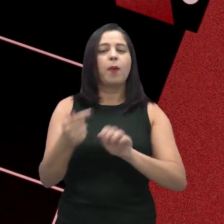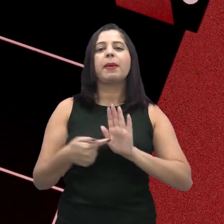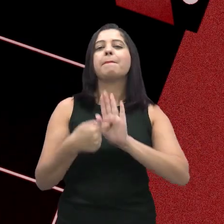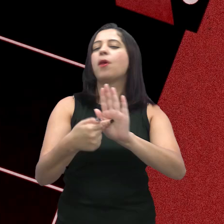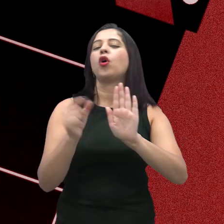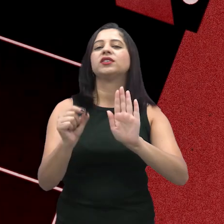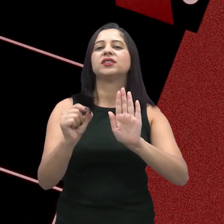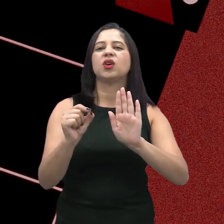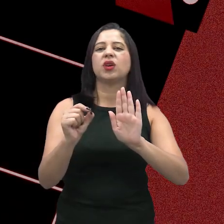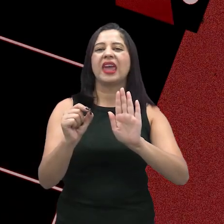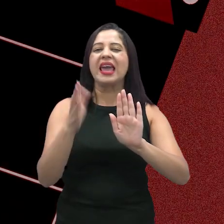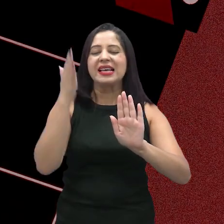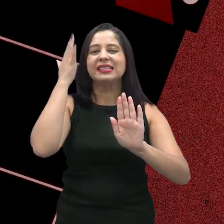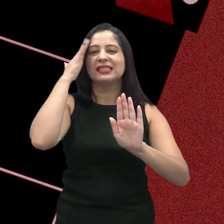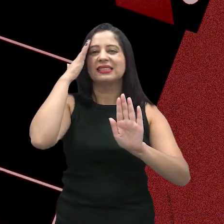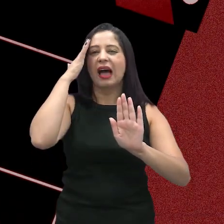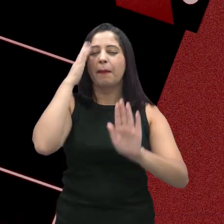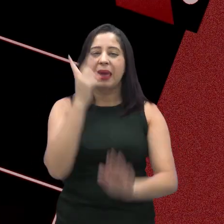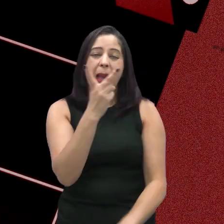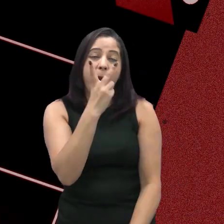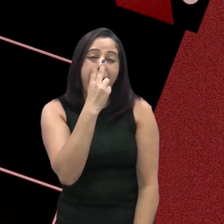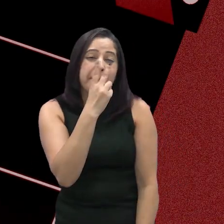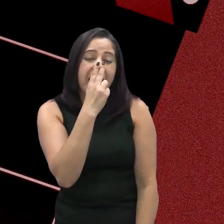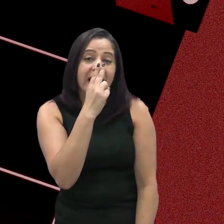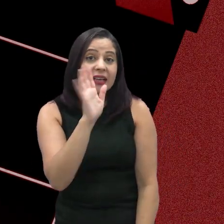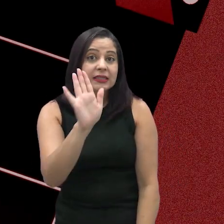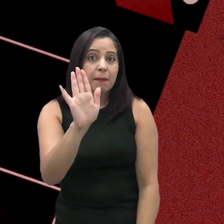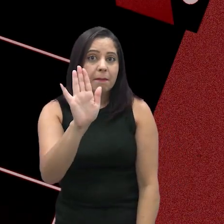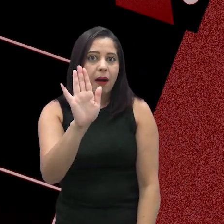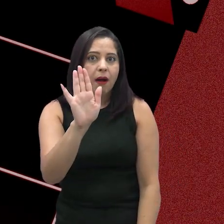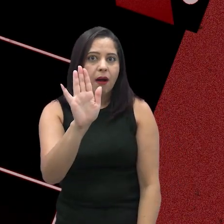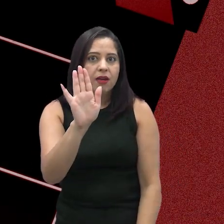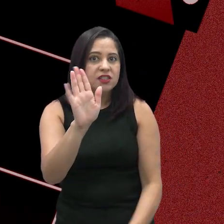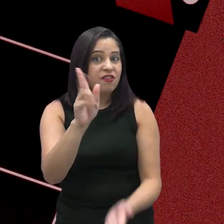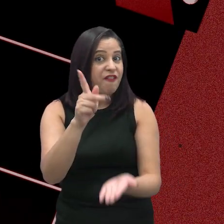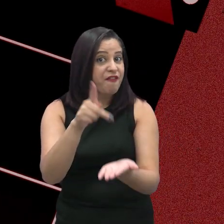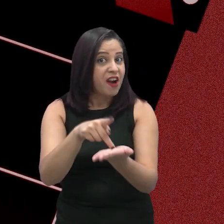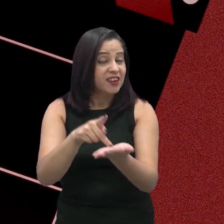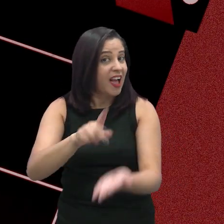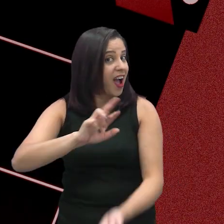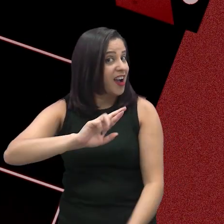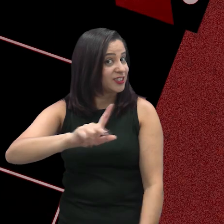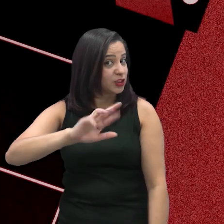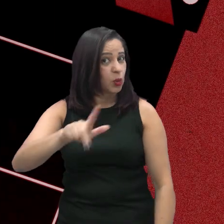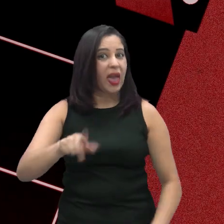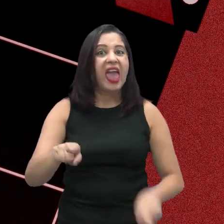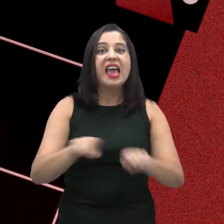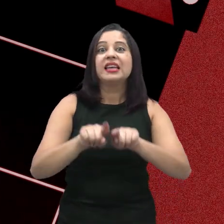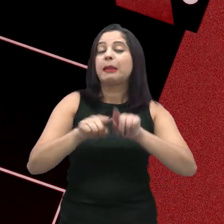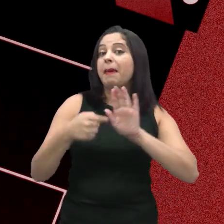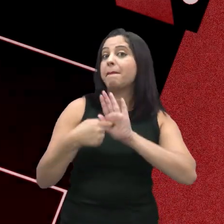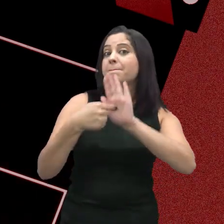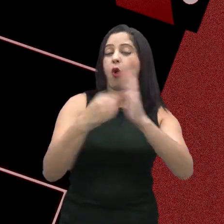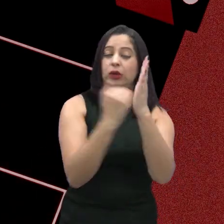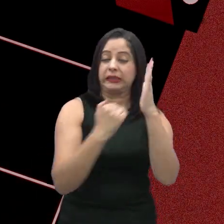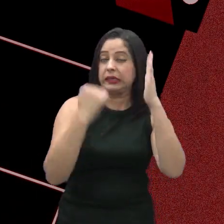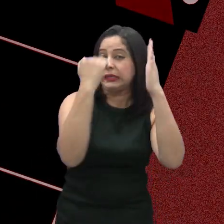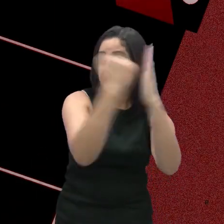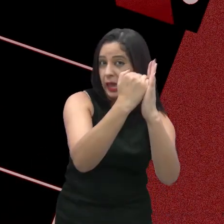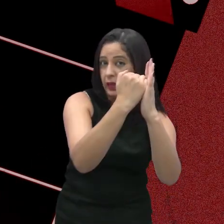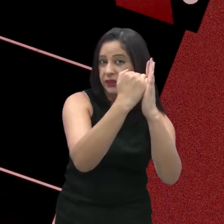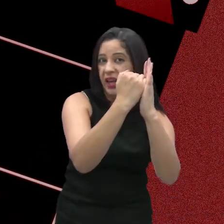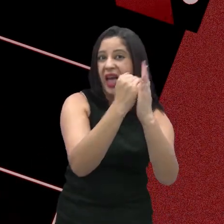ditado, nem tudo é o que parece, sabe? Sobre excesso, que todo excesso esconde ali uma falta, sobre